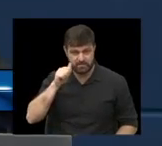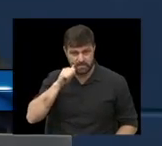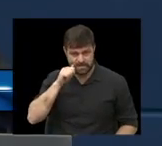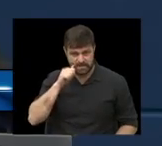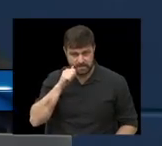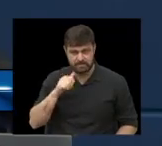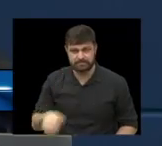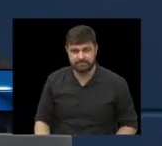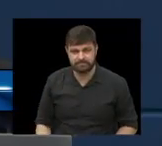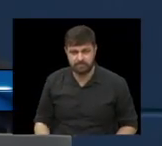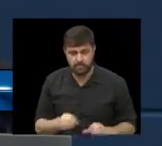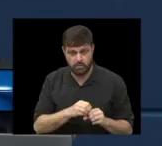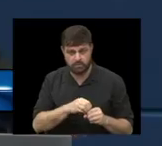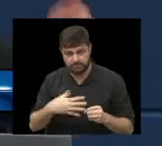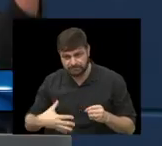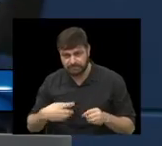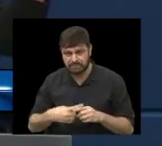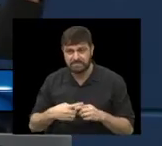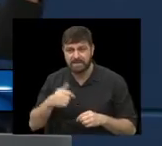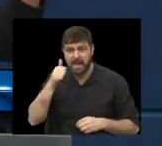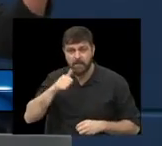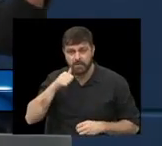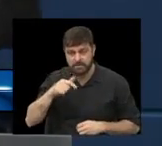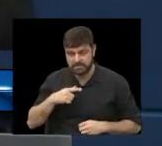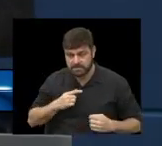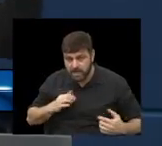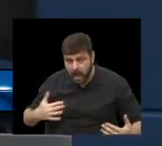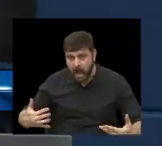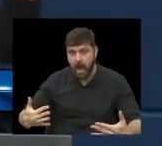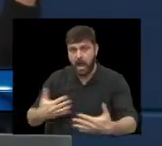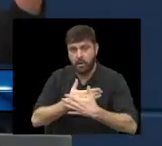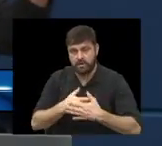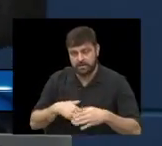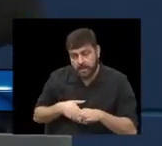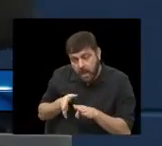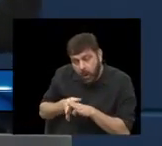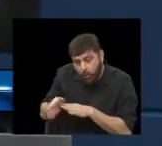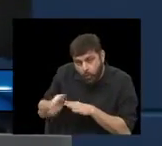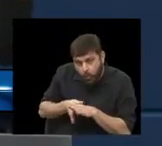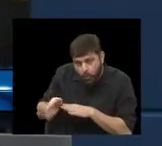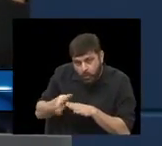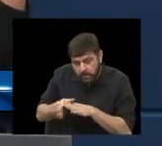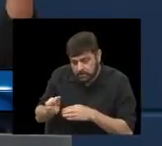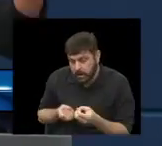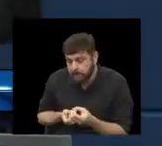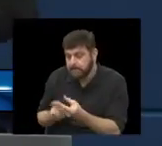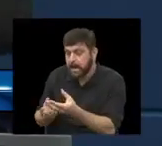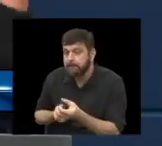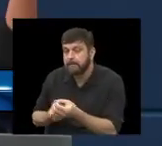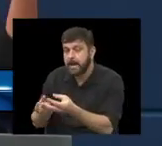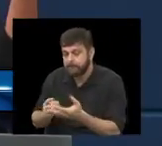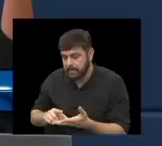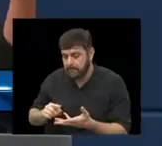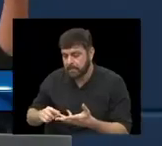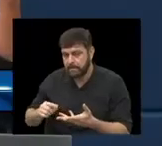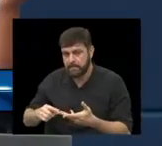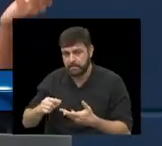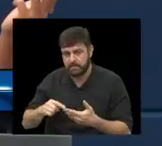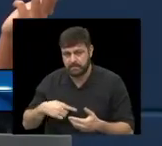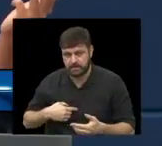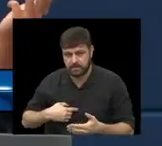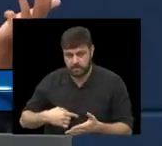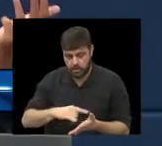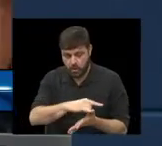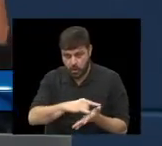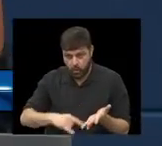concepção porque a mulher tem que ser acolhida, orientada, informada. A escrita do